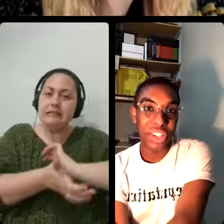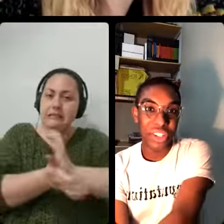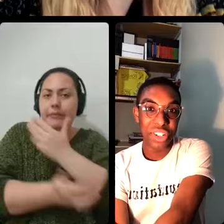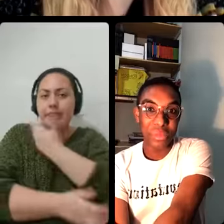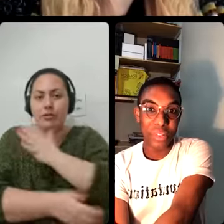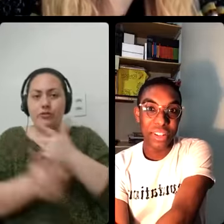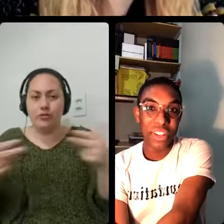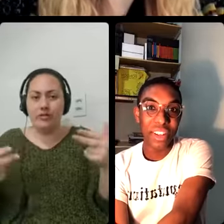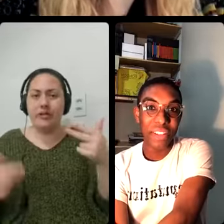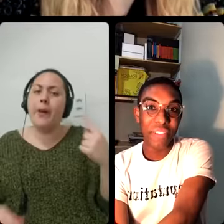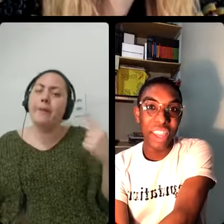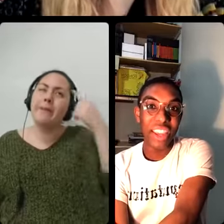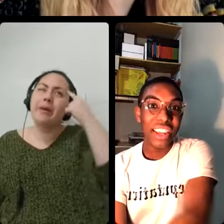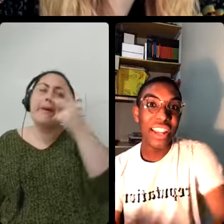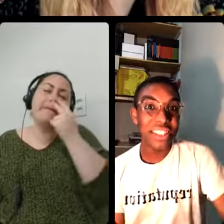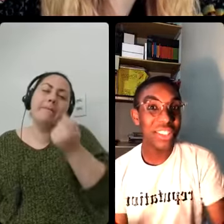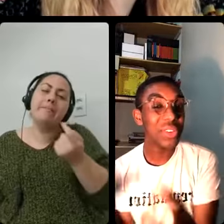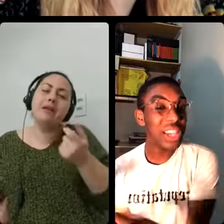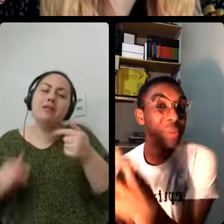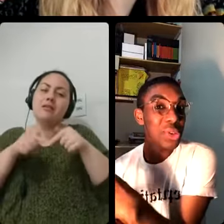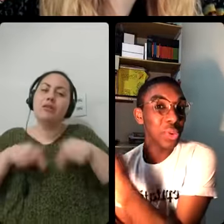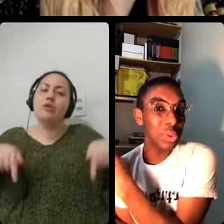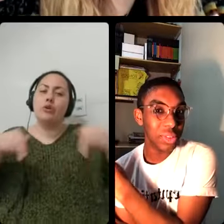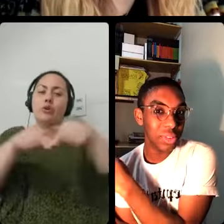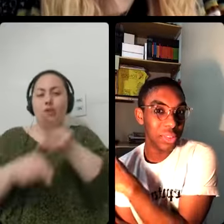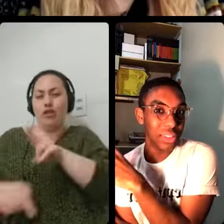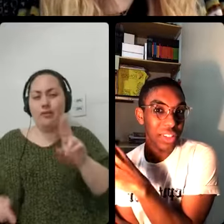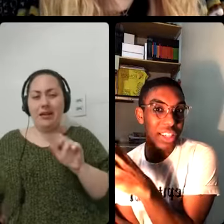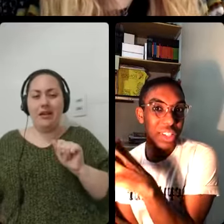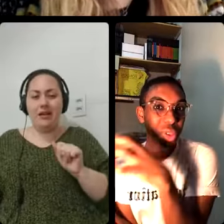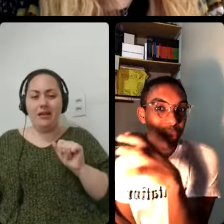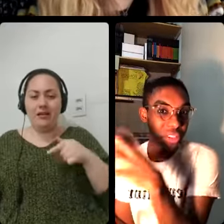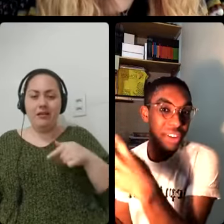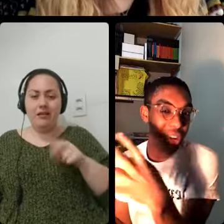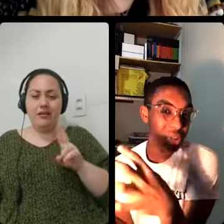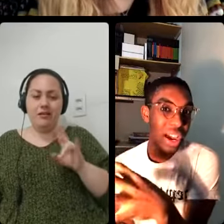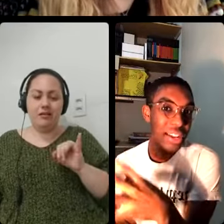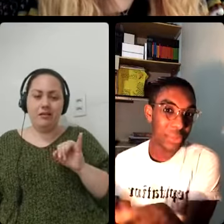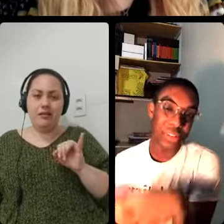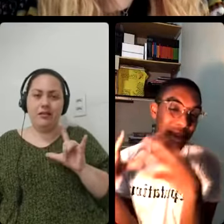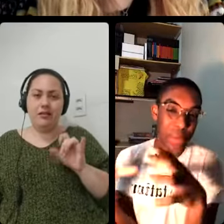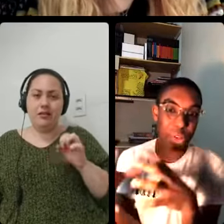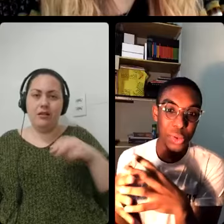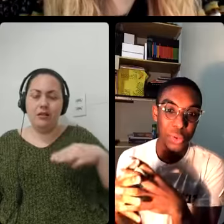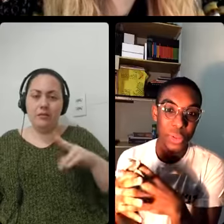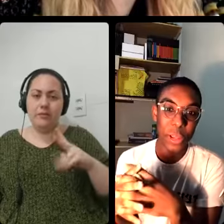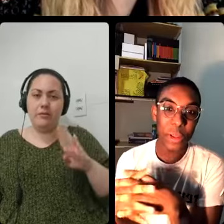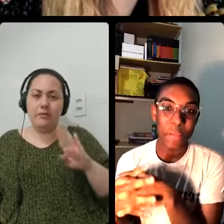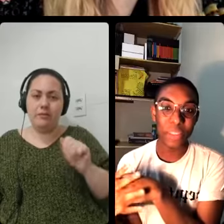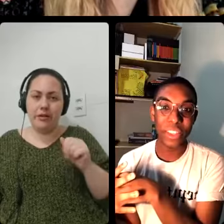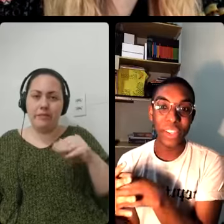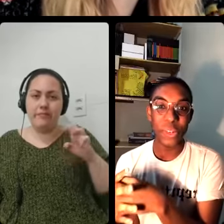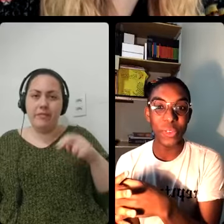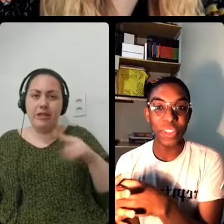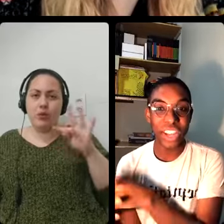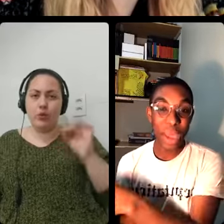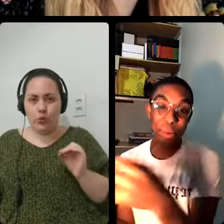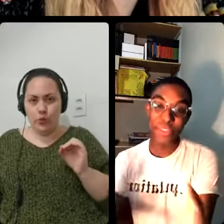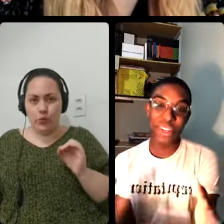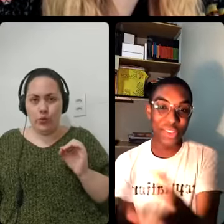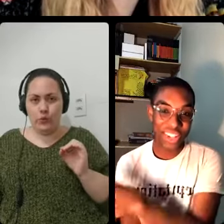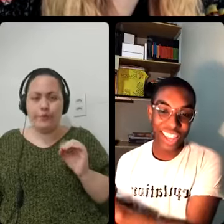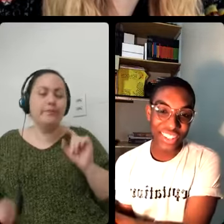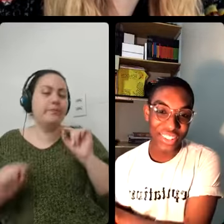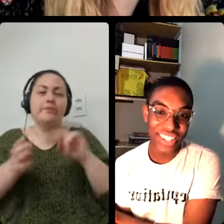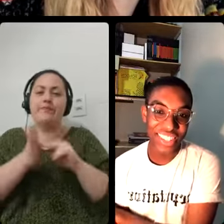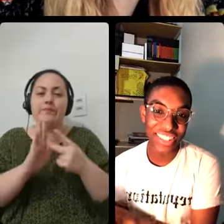aquilombamento que a gente chama, né? Eles estão sempre juntos, em vários lugares, mas estão sempre juntos. Então, a